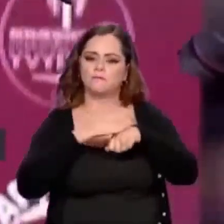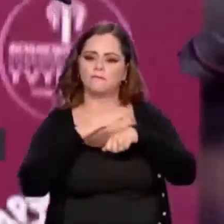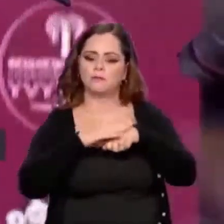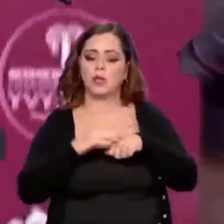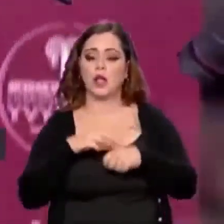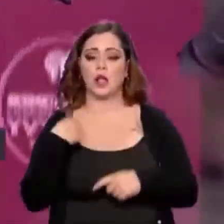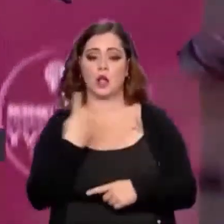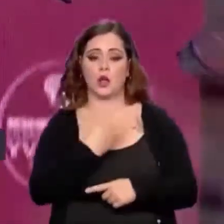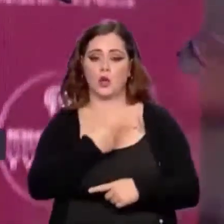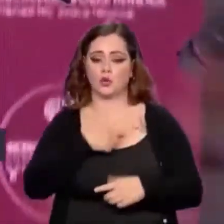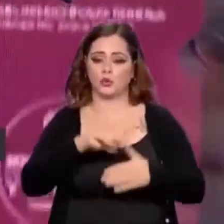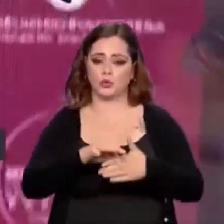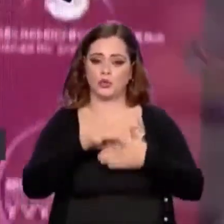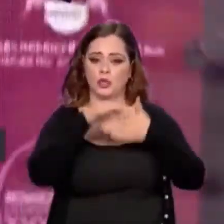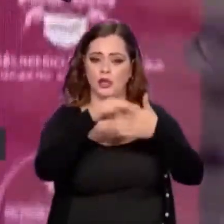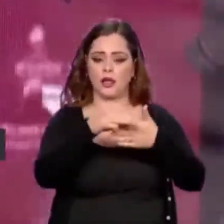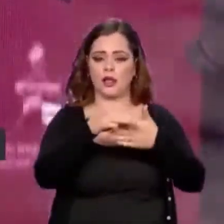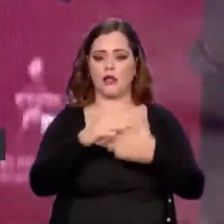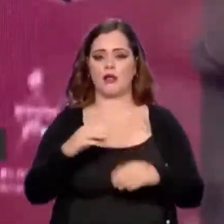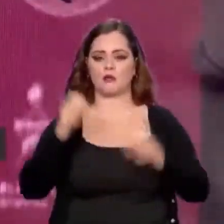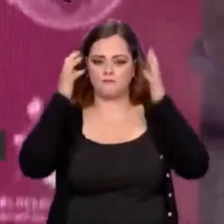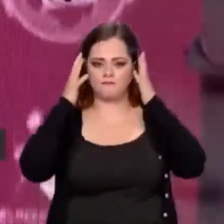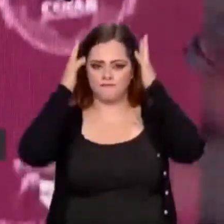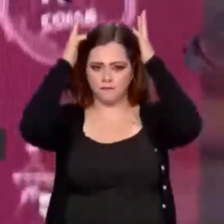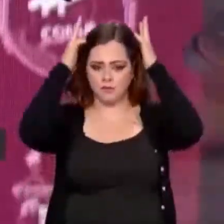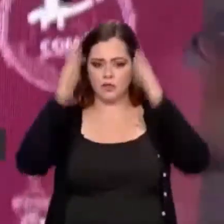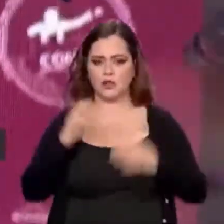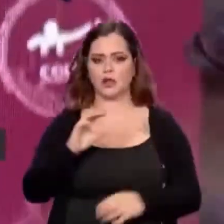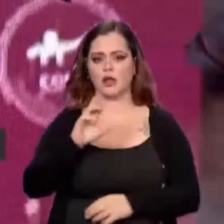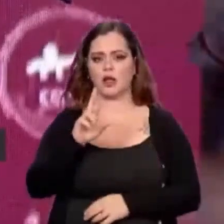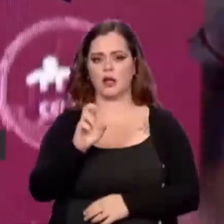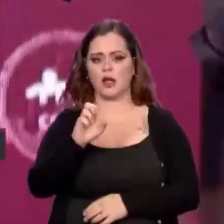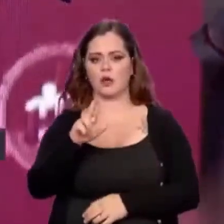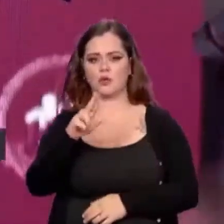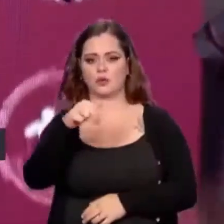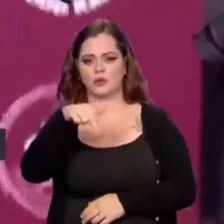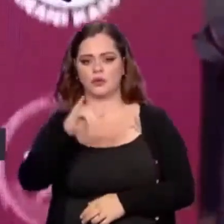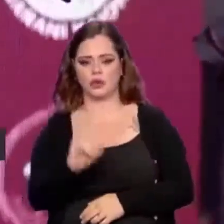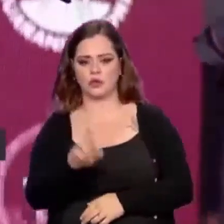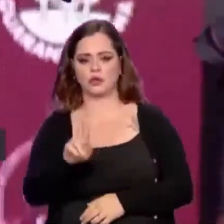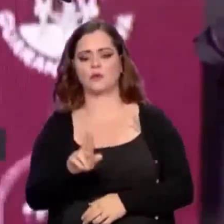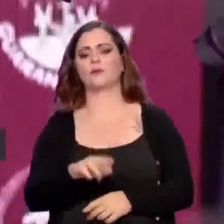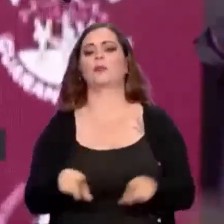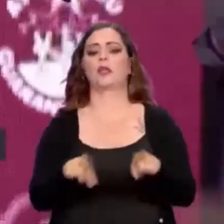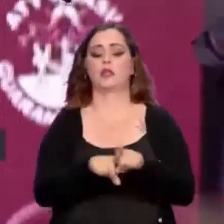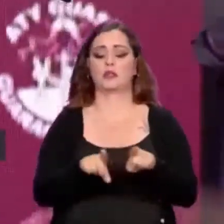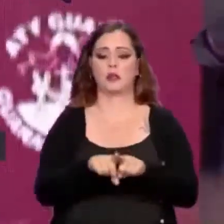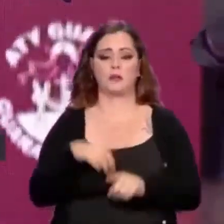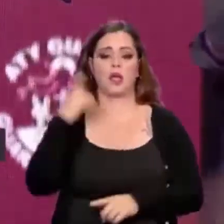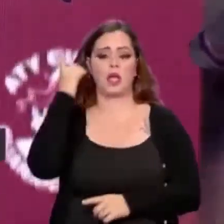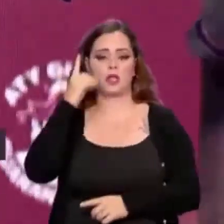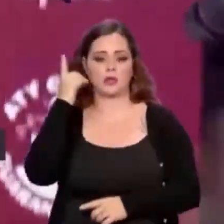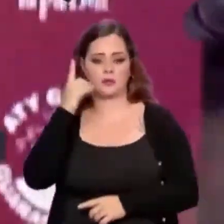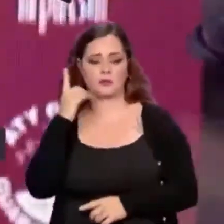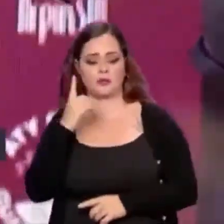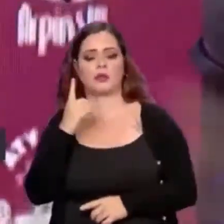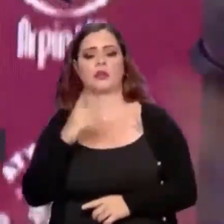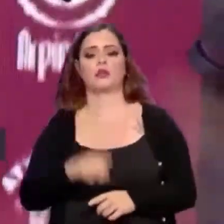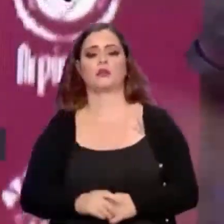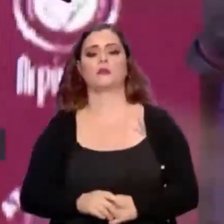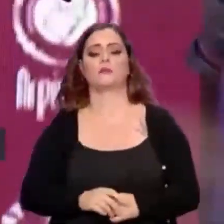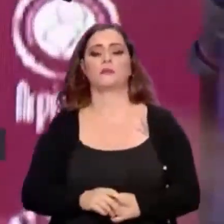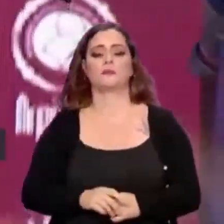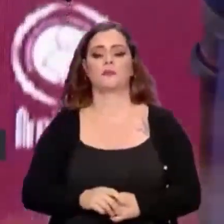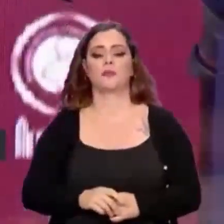grande liderança, o cacique Raoni, cumprimentar aqui a deputada parentíssima Célia Chacriabá,